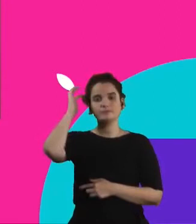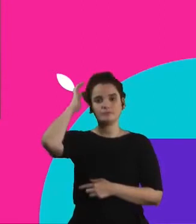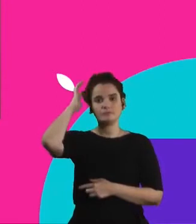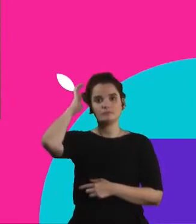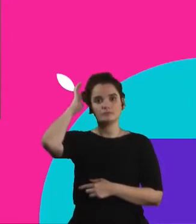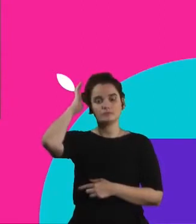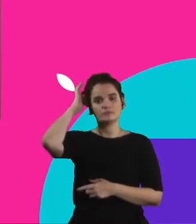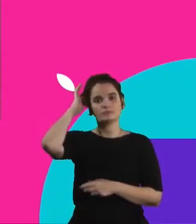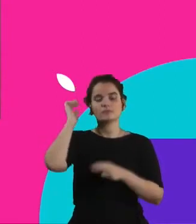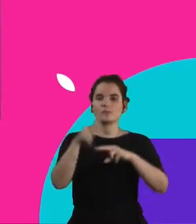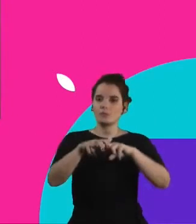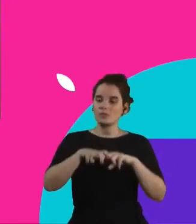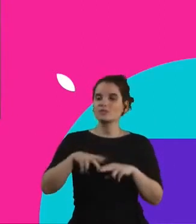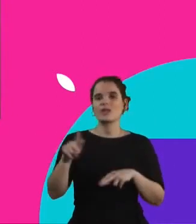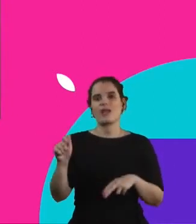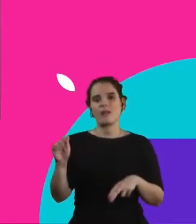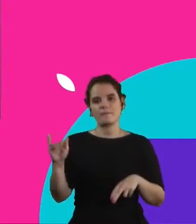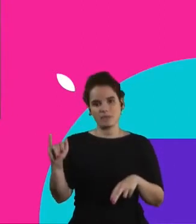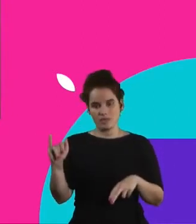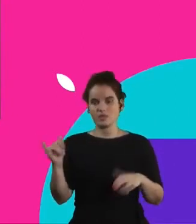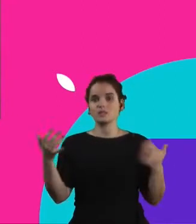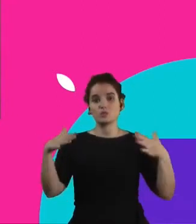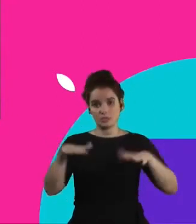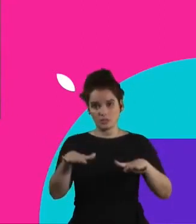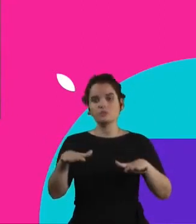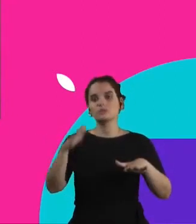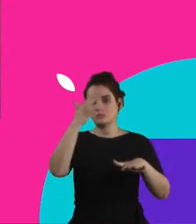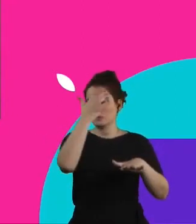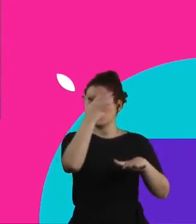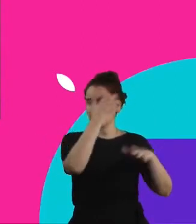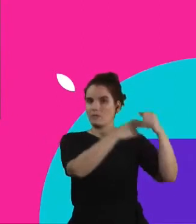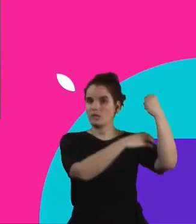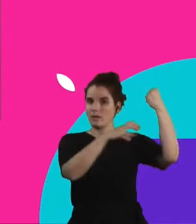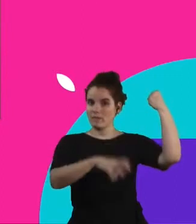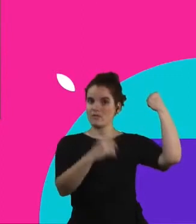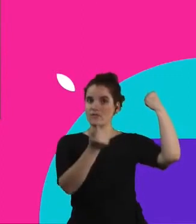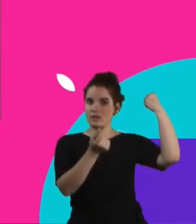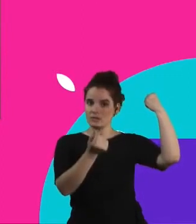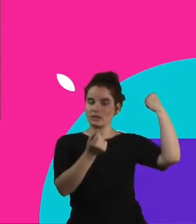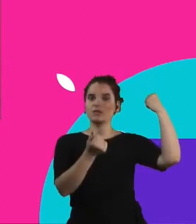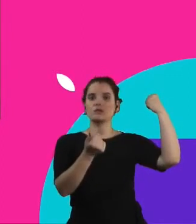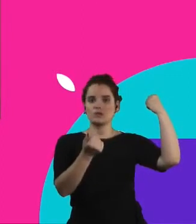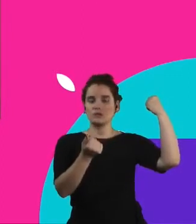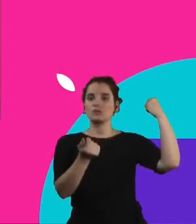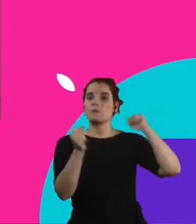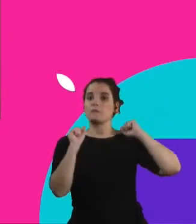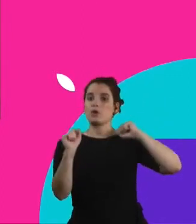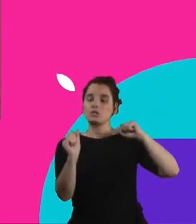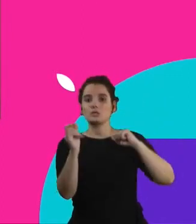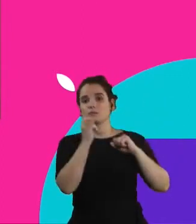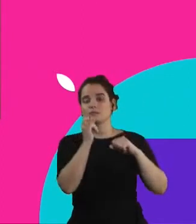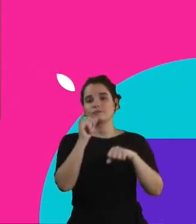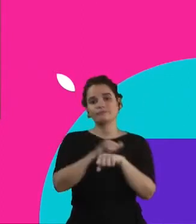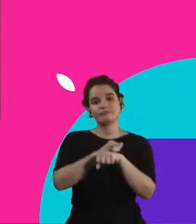forma, Gabi, de inclusão, o acesso e o empoderamento financeiro, eles podem ajudar e transformar a vida